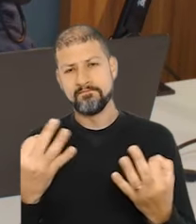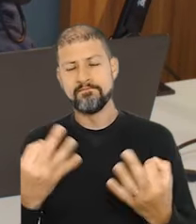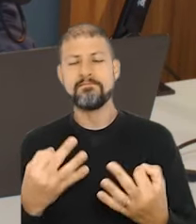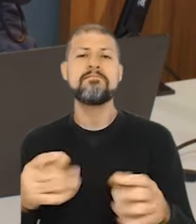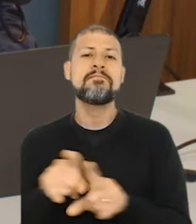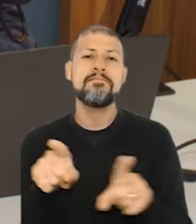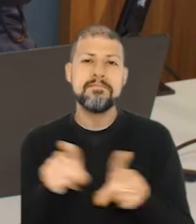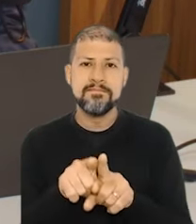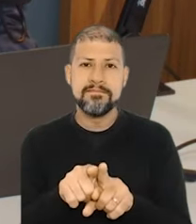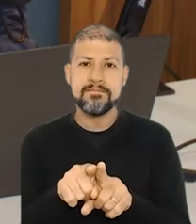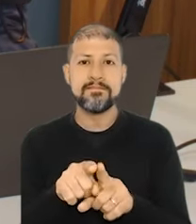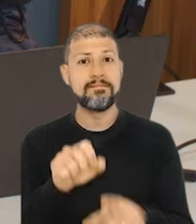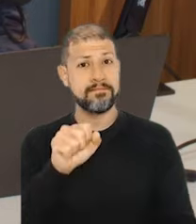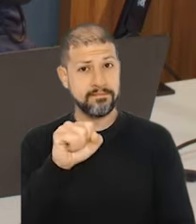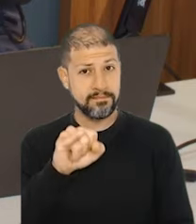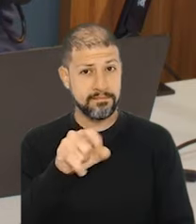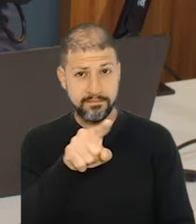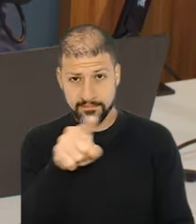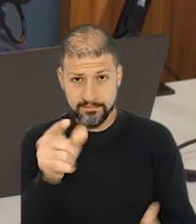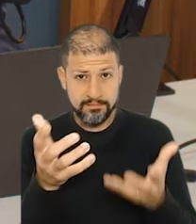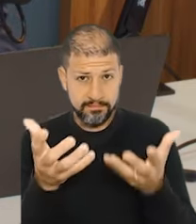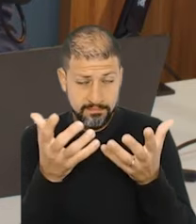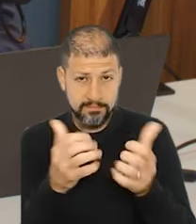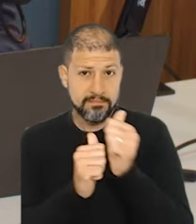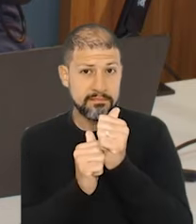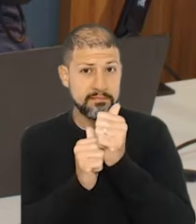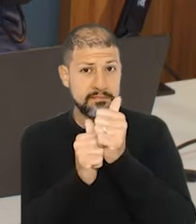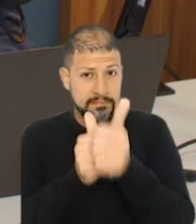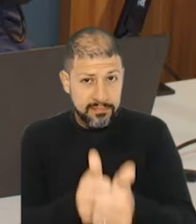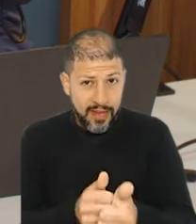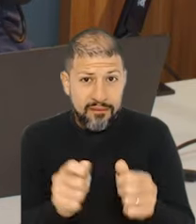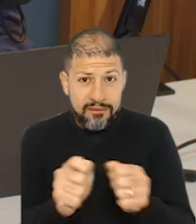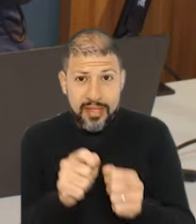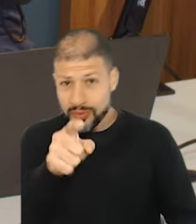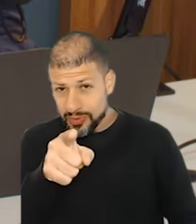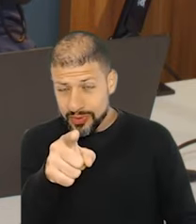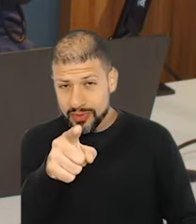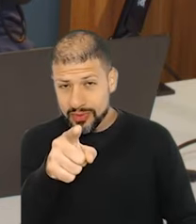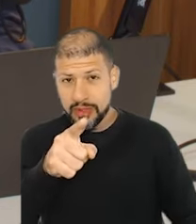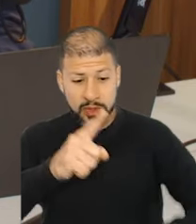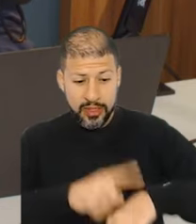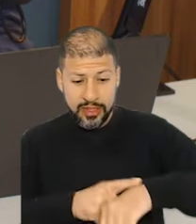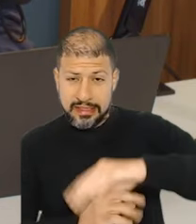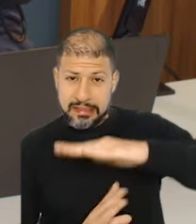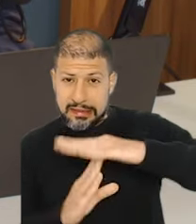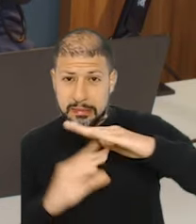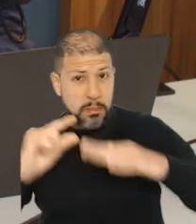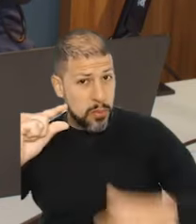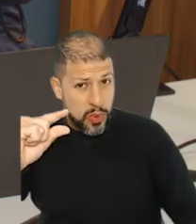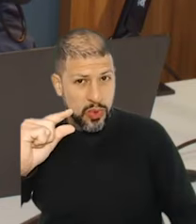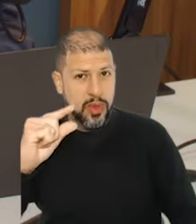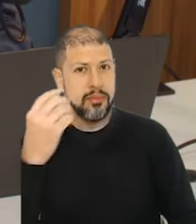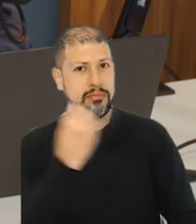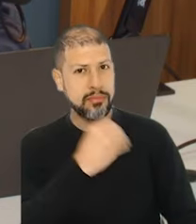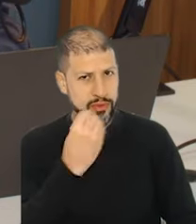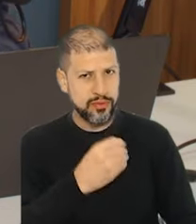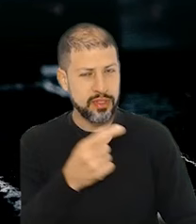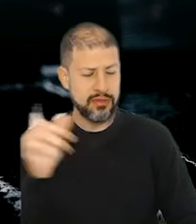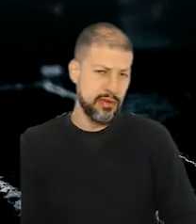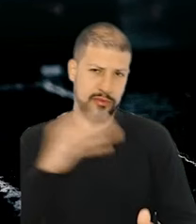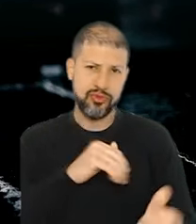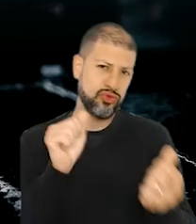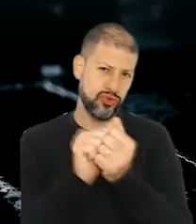inclusive se você quiser n acompanhar e já fazer a sua declaração como o prazo tá curto Aproveite a navegação e